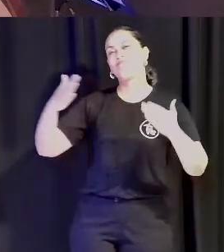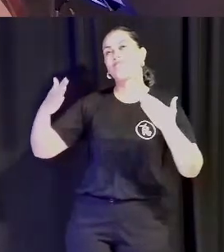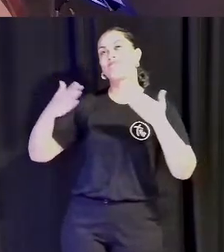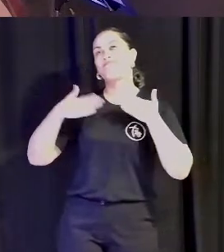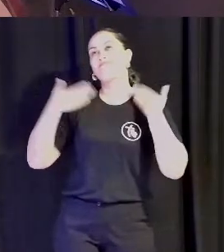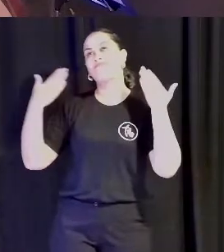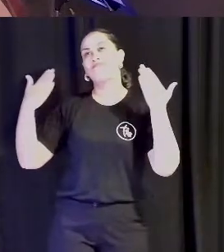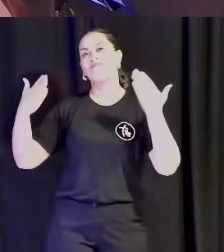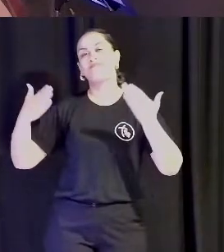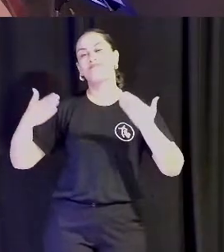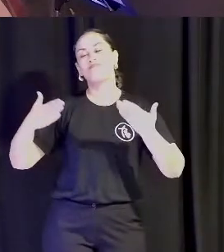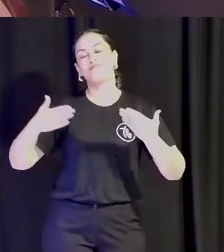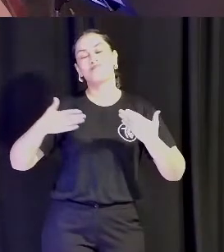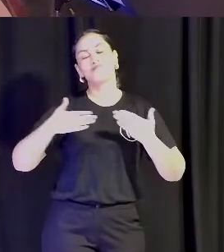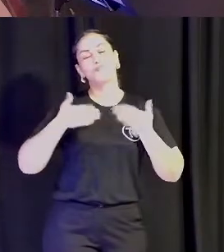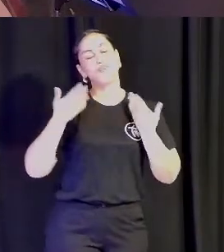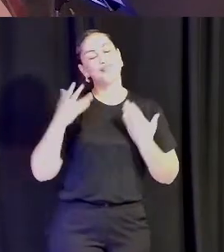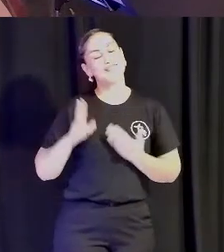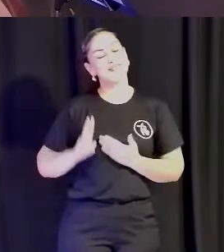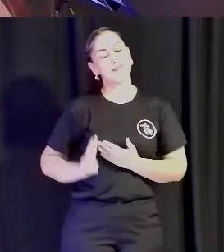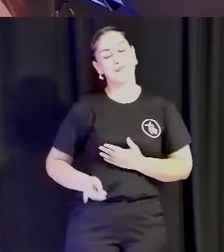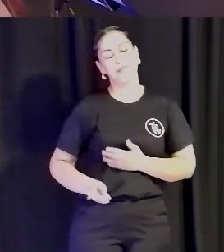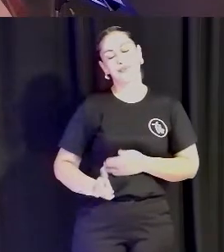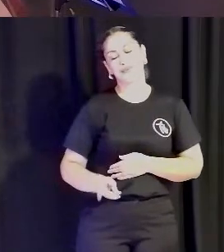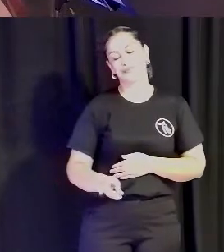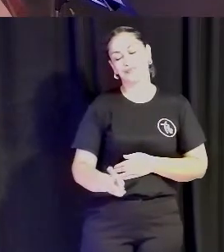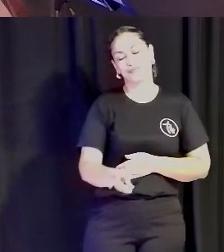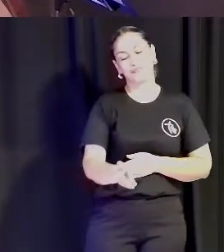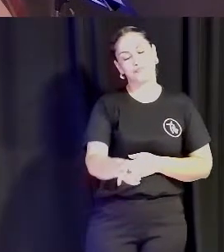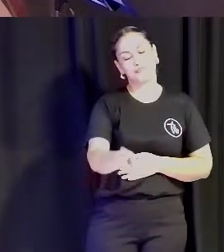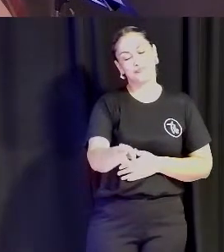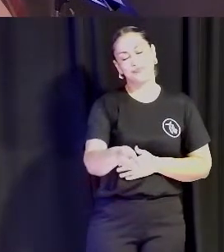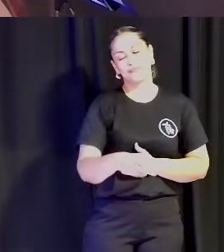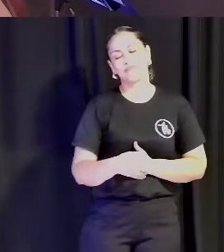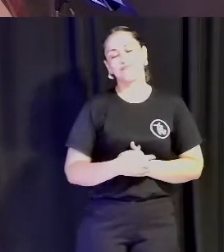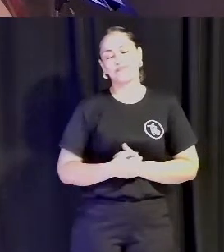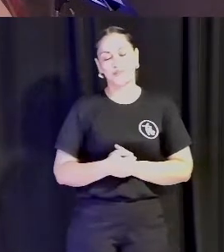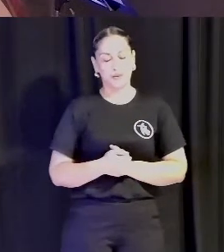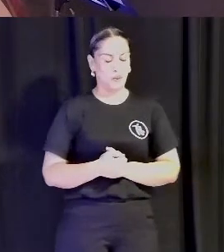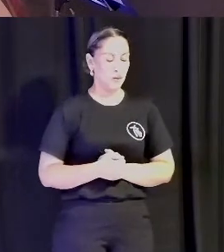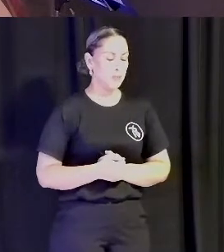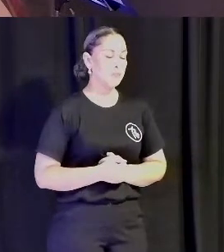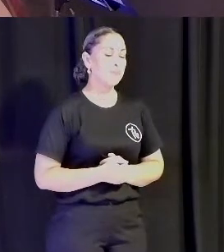alegria em todo tempo.